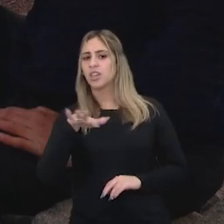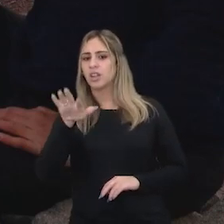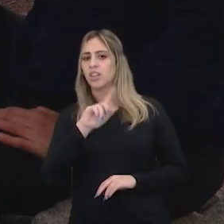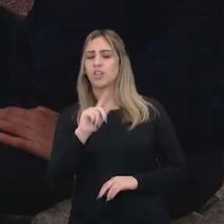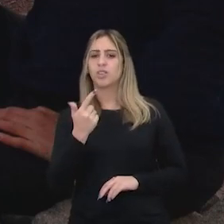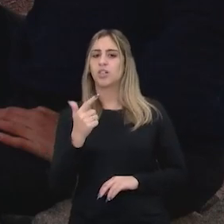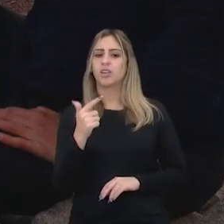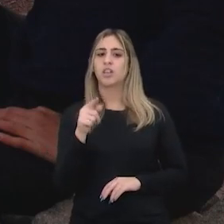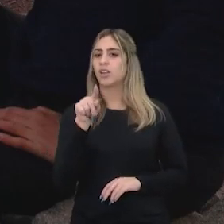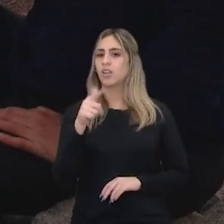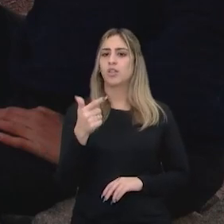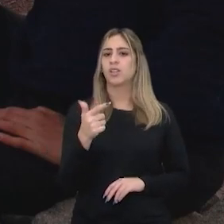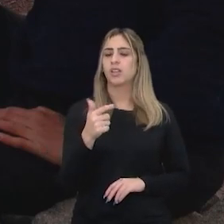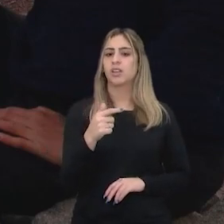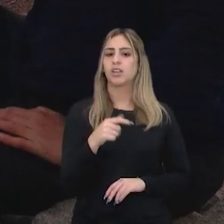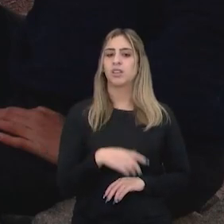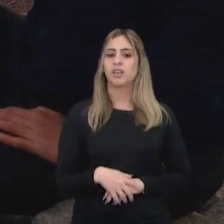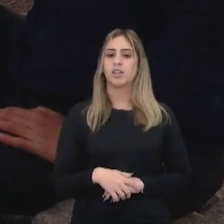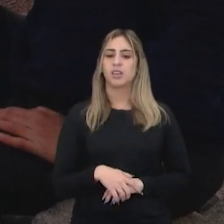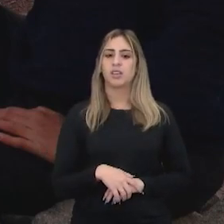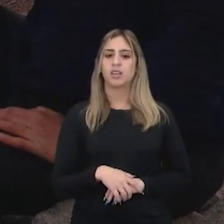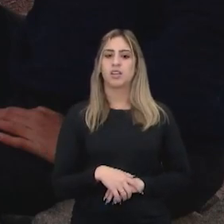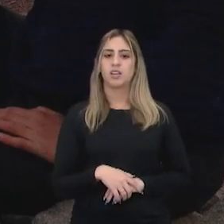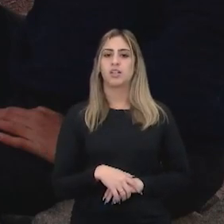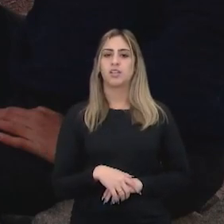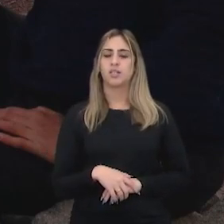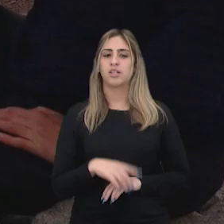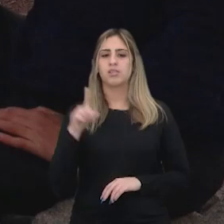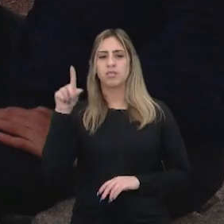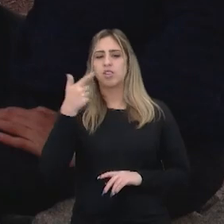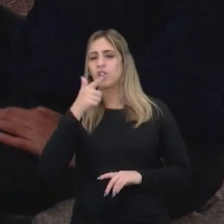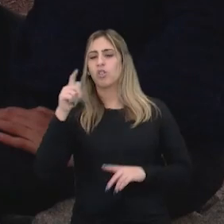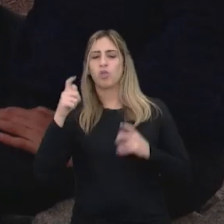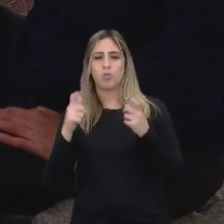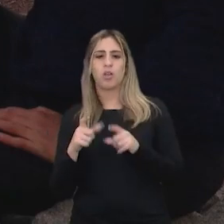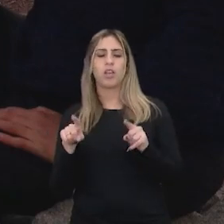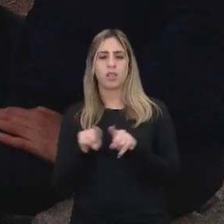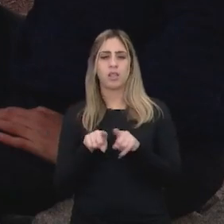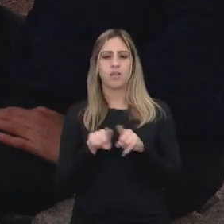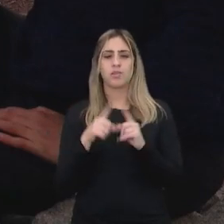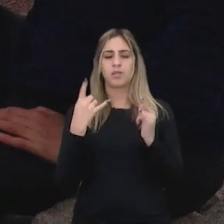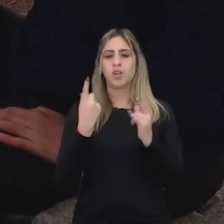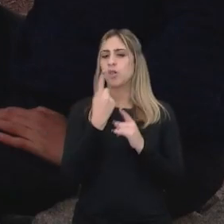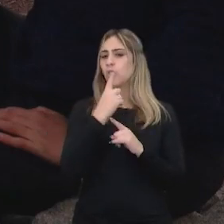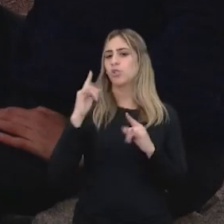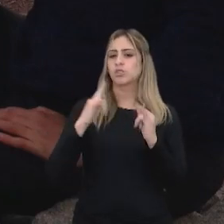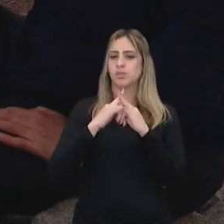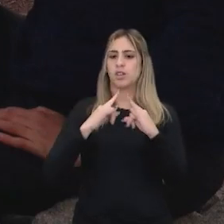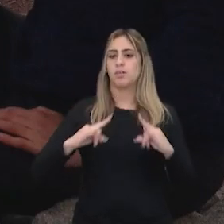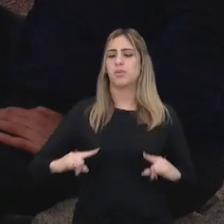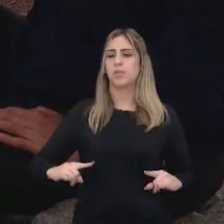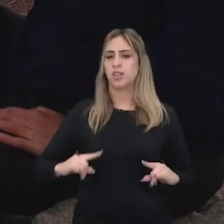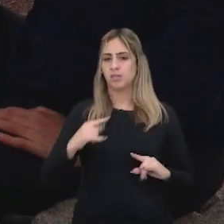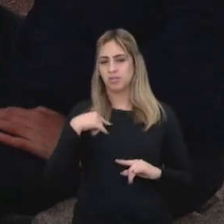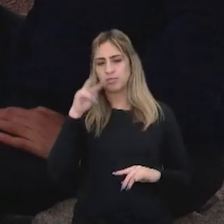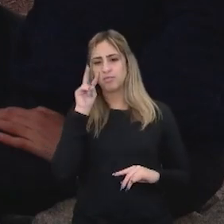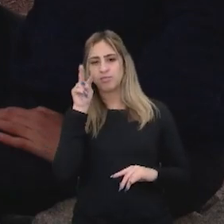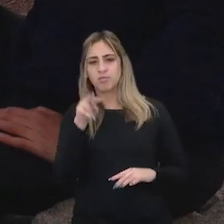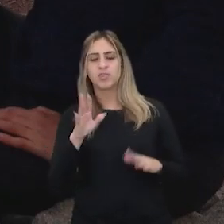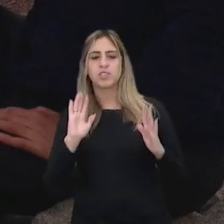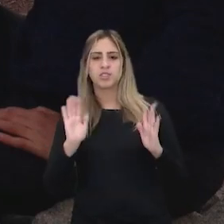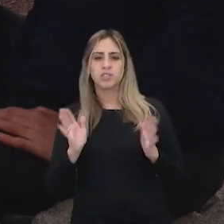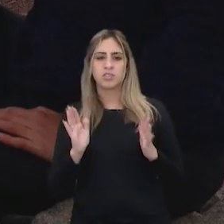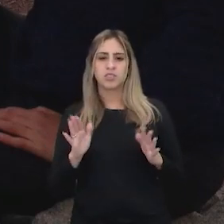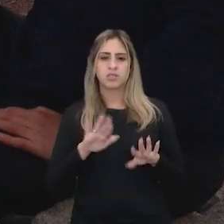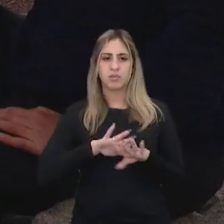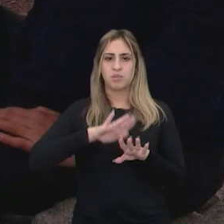não, que a gente tá vendo. Aí tá, esse daí é no Aconcagua também. Acho que é no primeiro acampamento. Não, no último acampamento. E você vê que ele já o